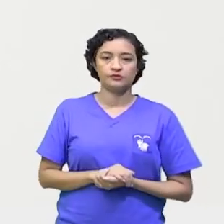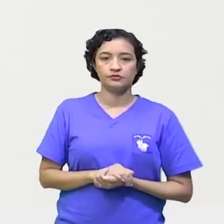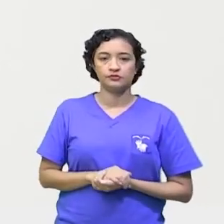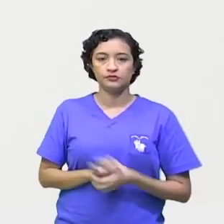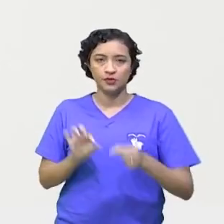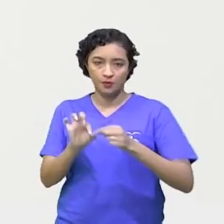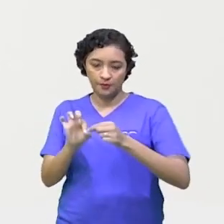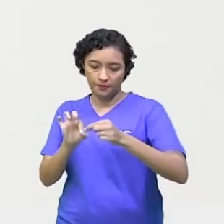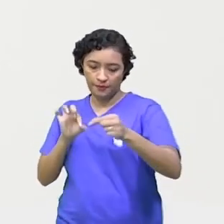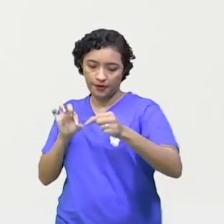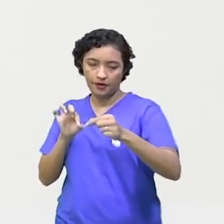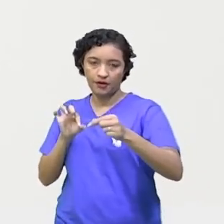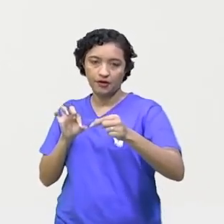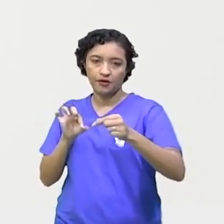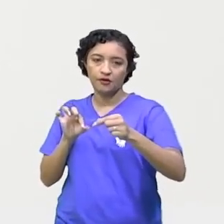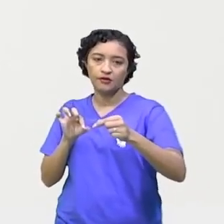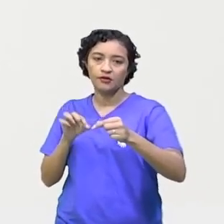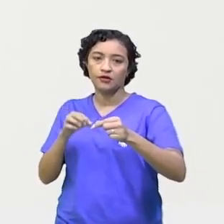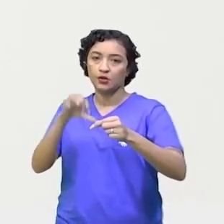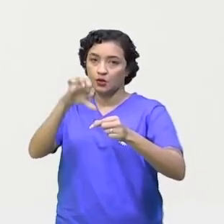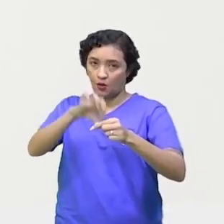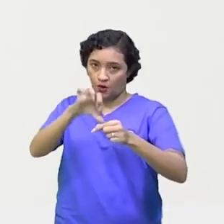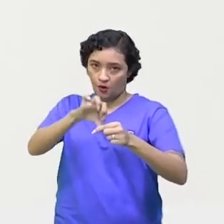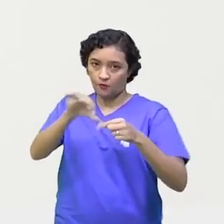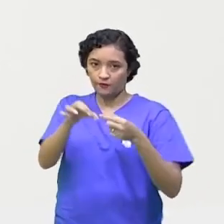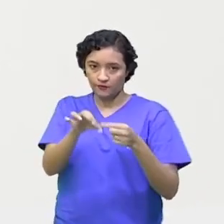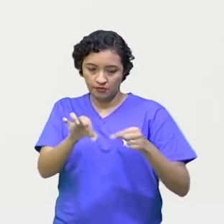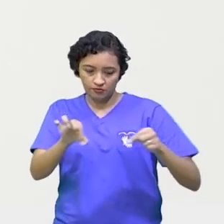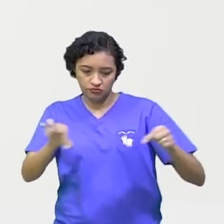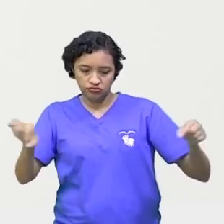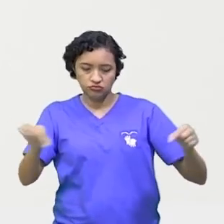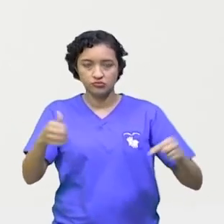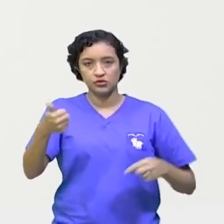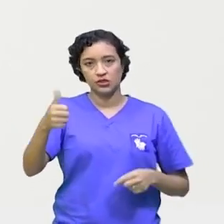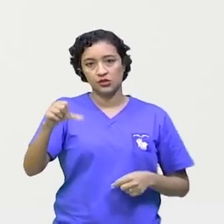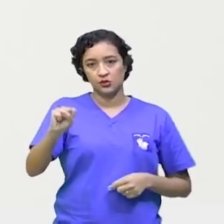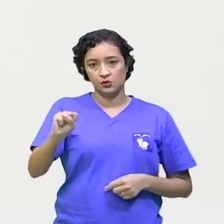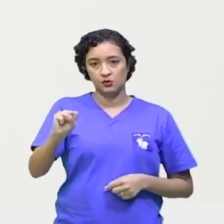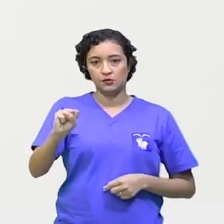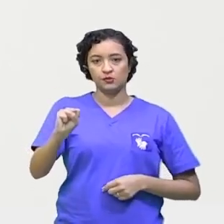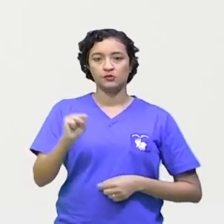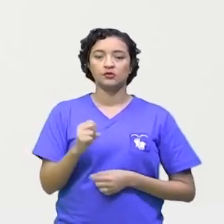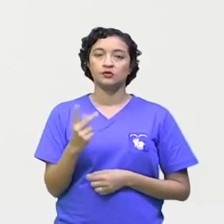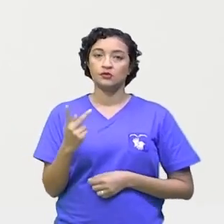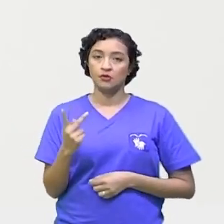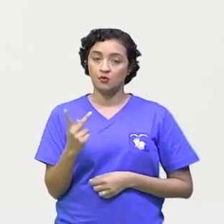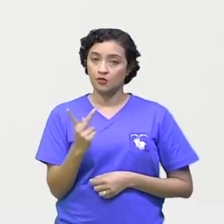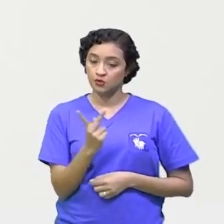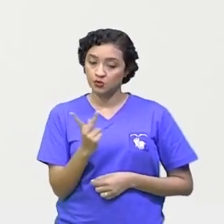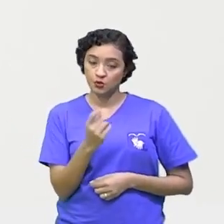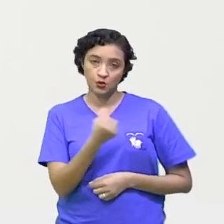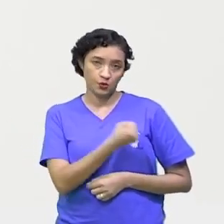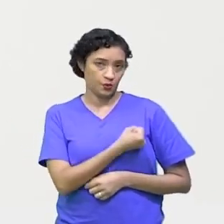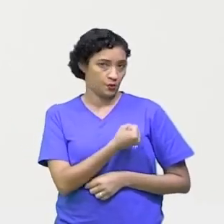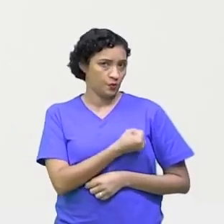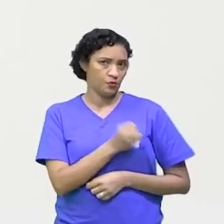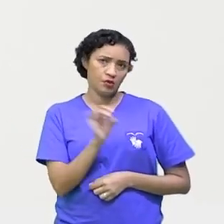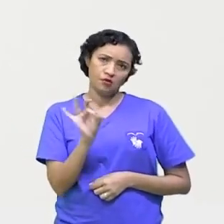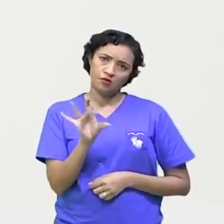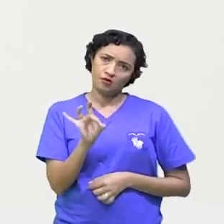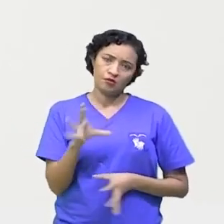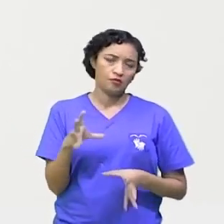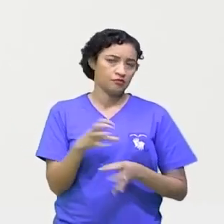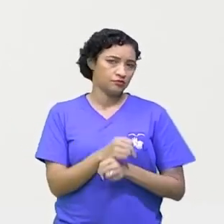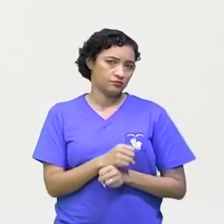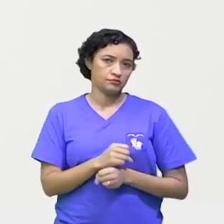18. E a nossa largura vale quanto? 9. Então, é essas duas medidas que me interessam, 9